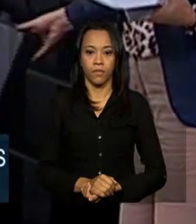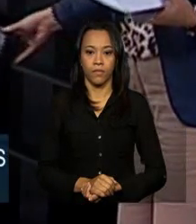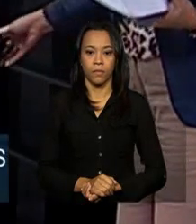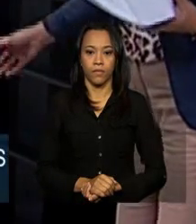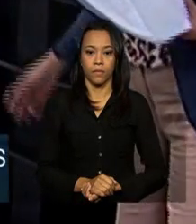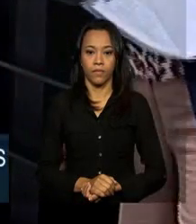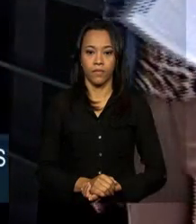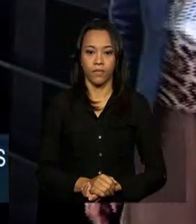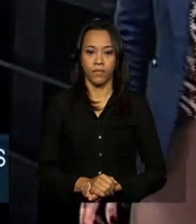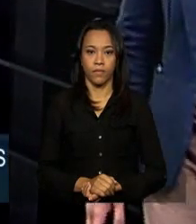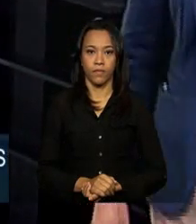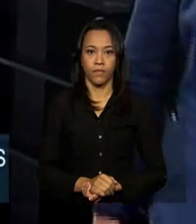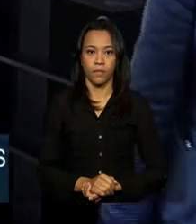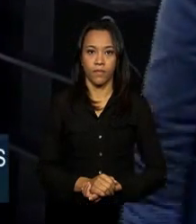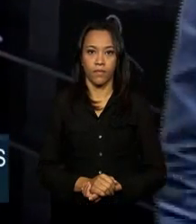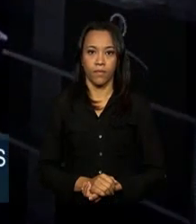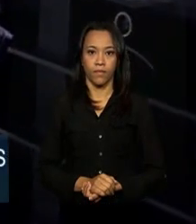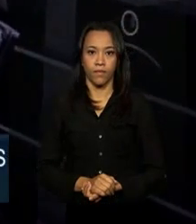obrigado